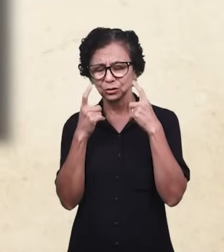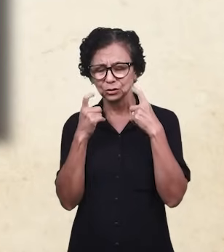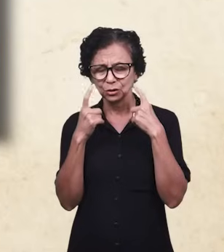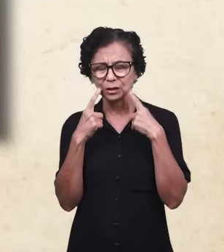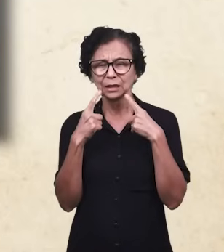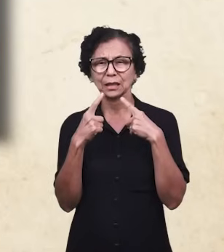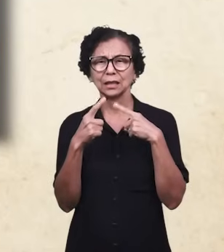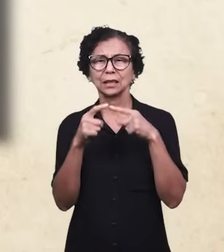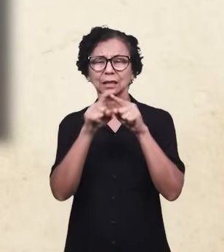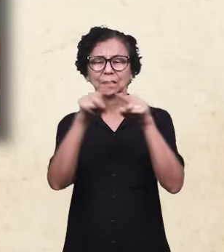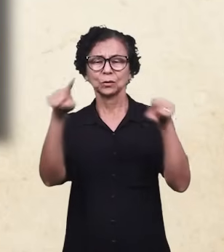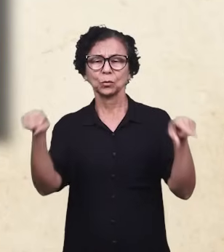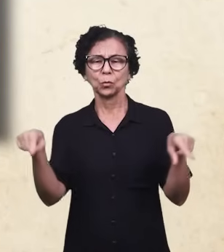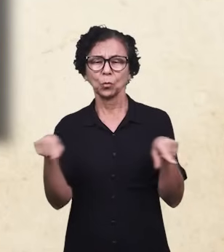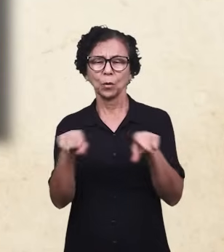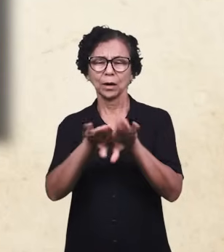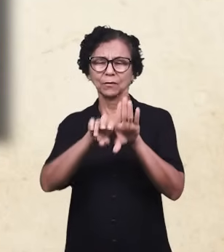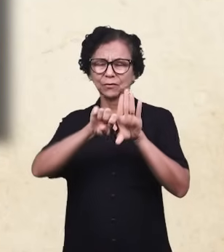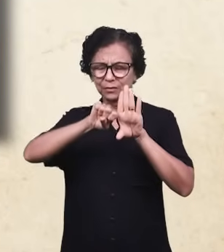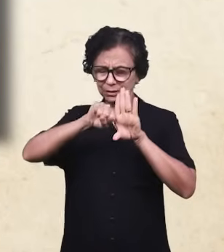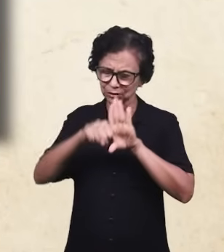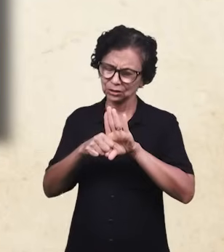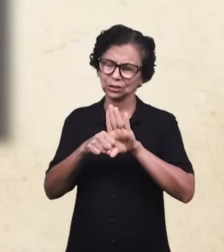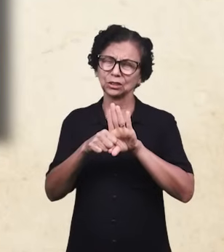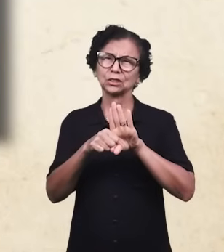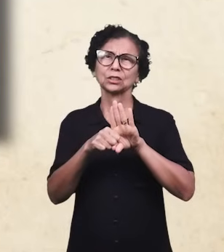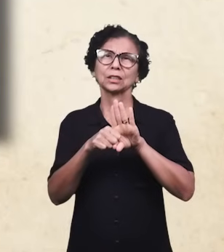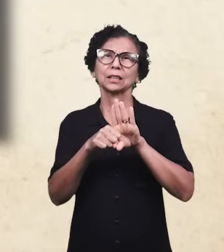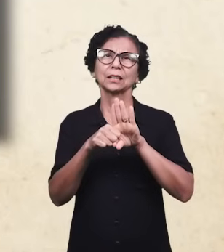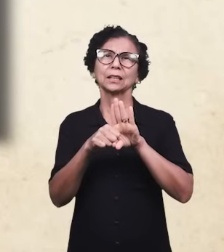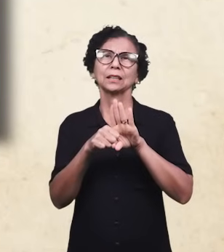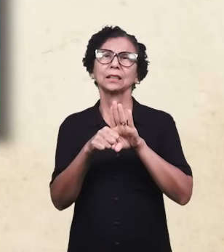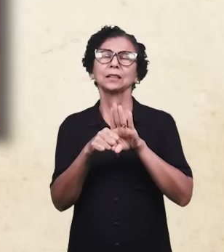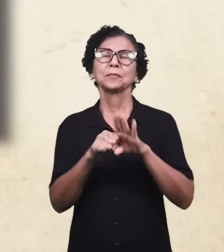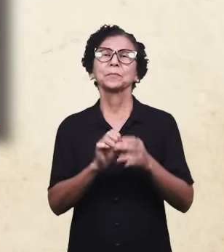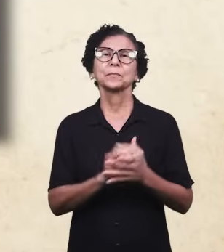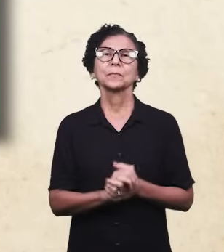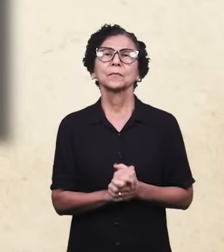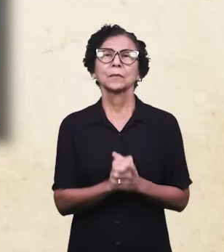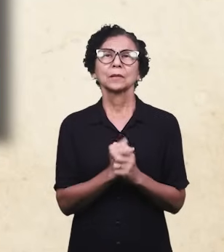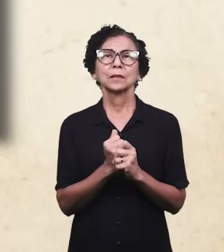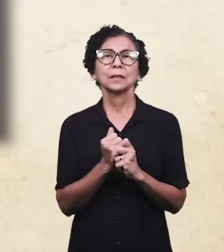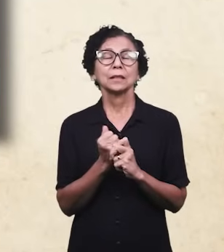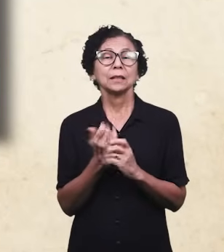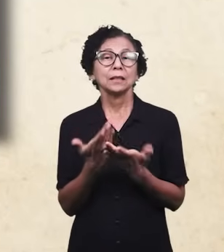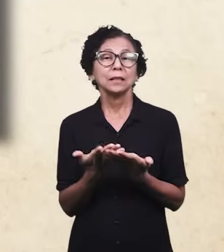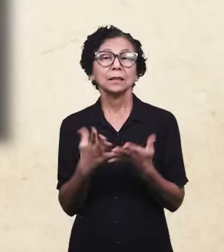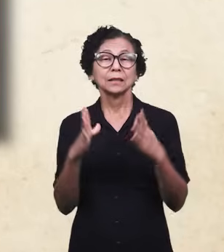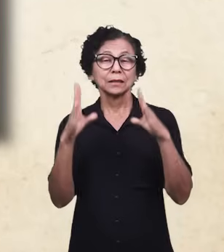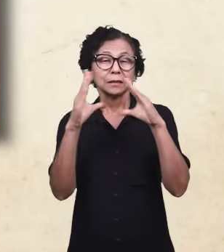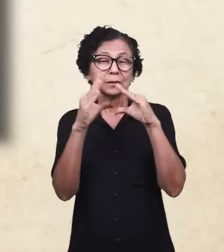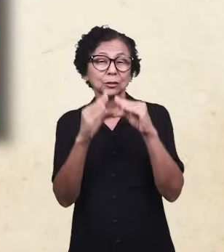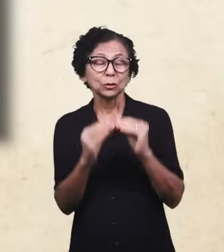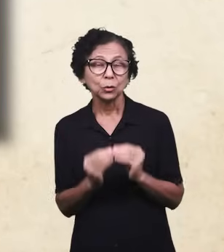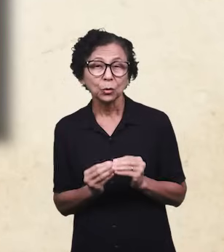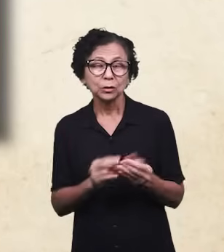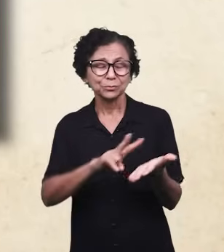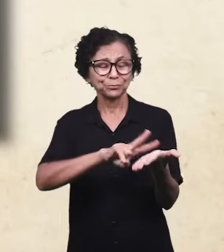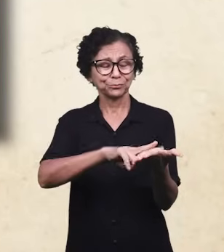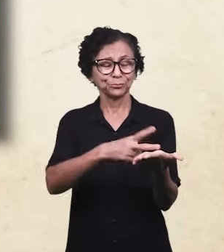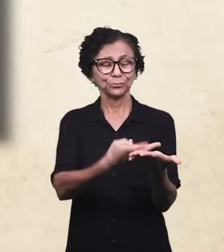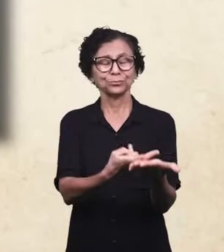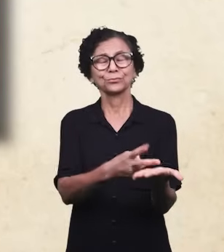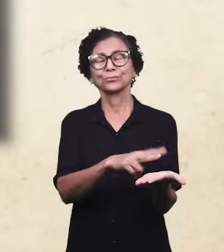meu quarto e abri a palavra e o Senhor falou que estaria comigo. E aquela noite eu não consegui